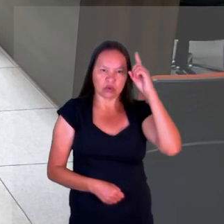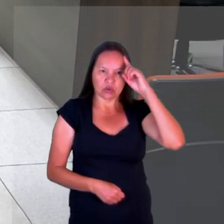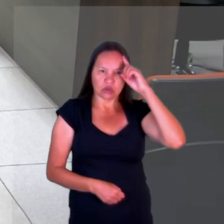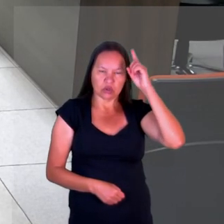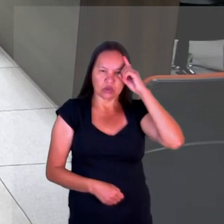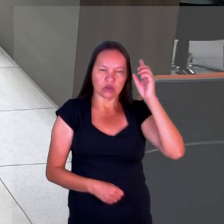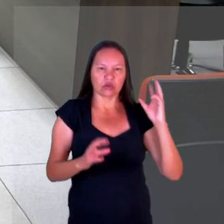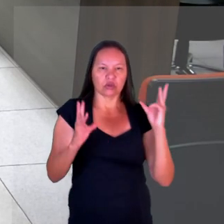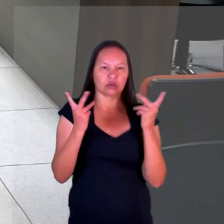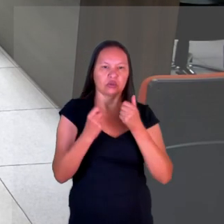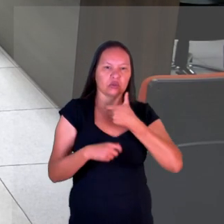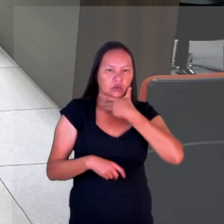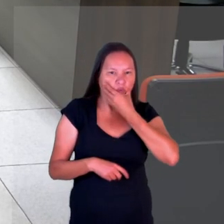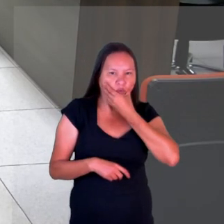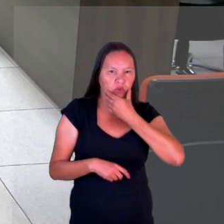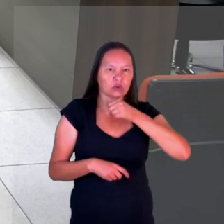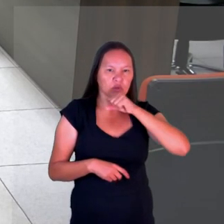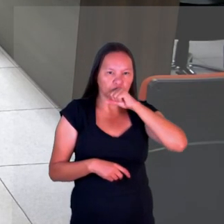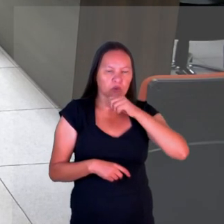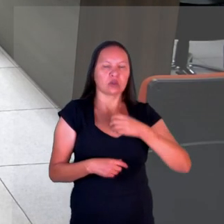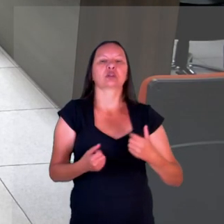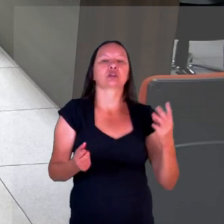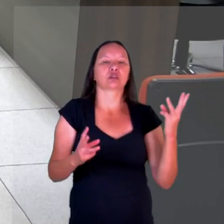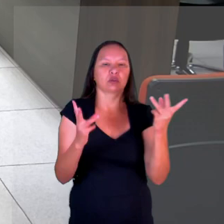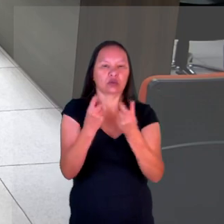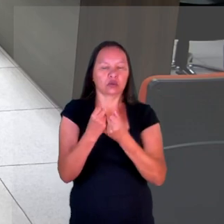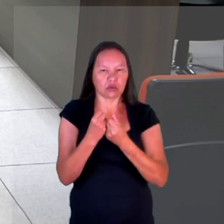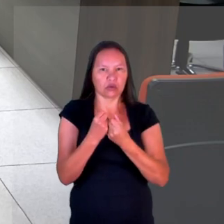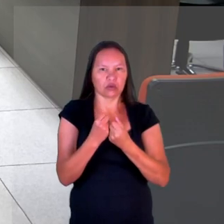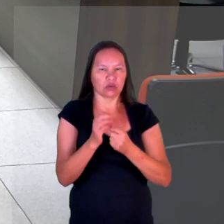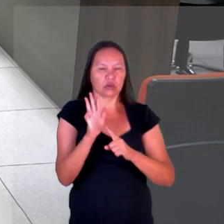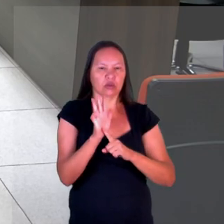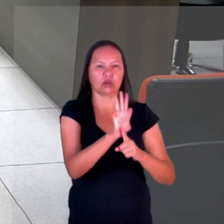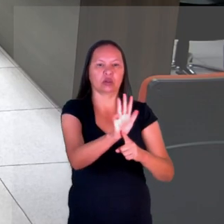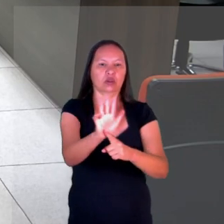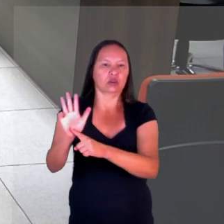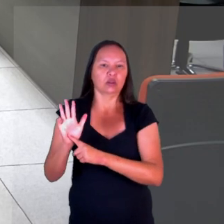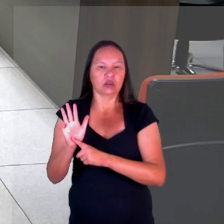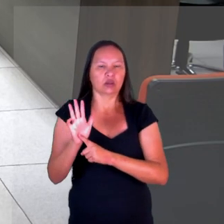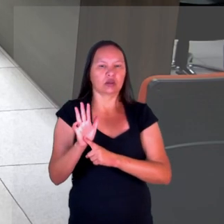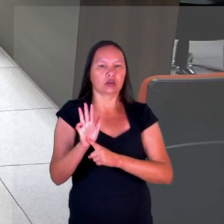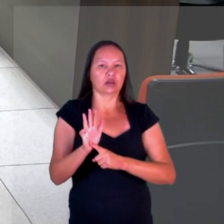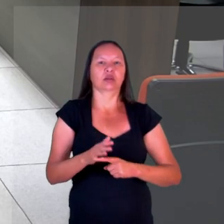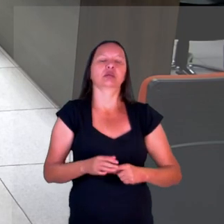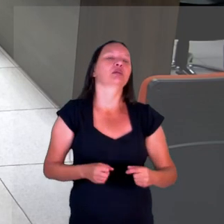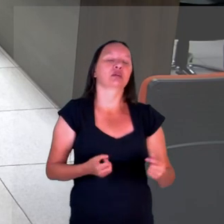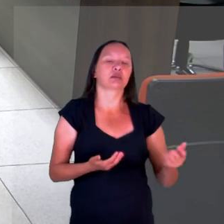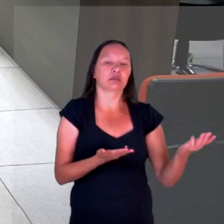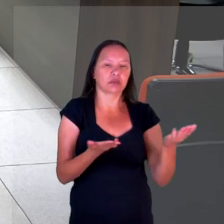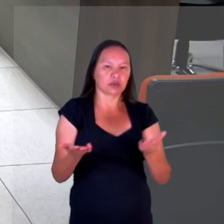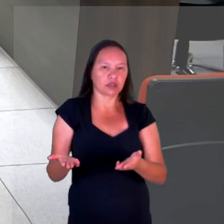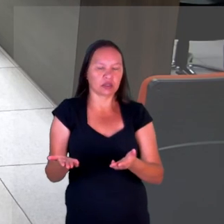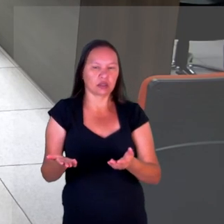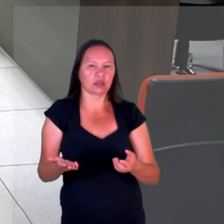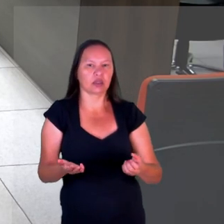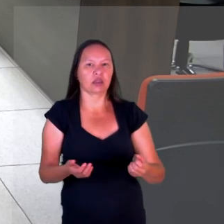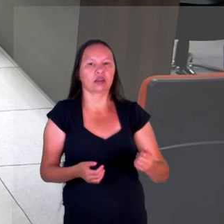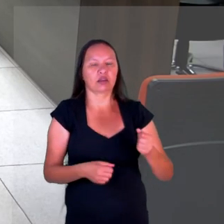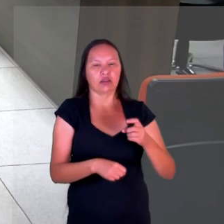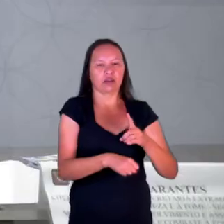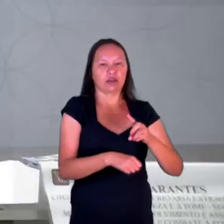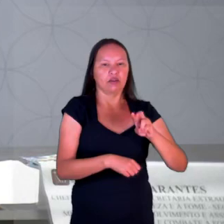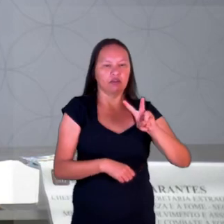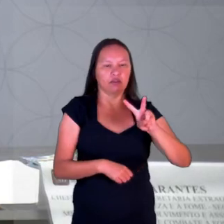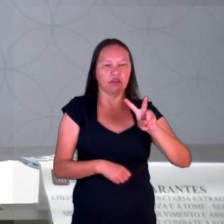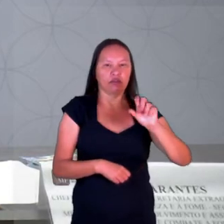todas e todos eh estou aqui representando a secretária Valéria Buriti que não pode estar presente em função